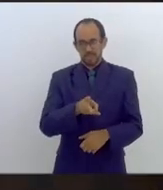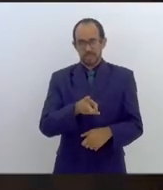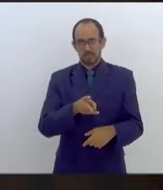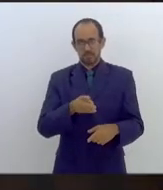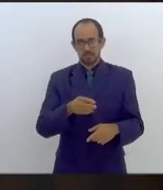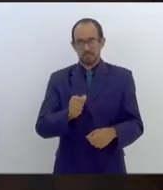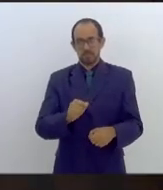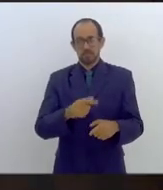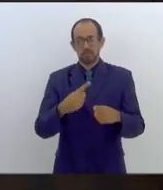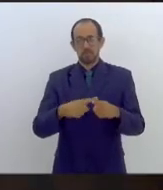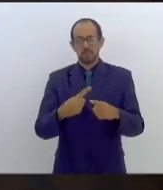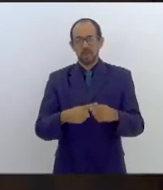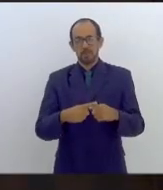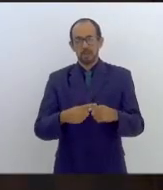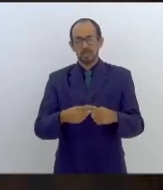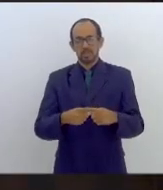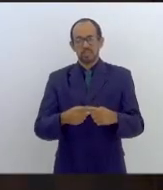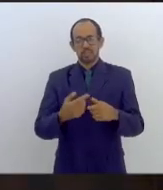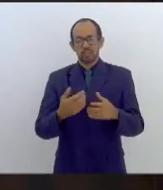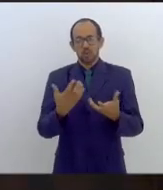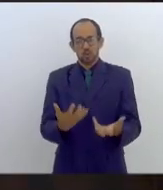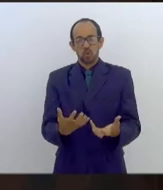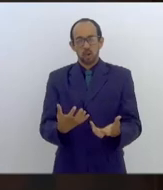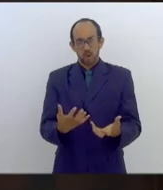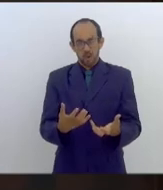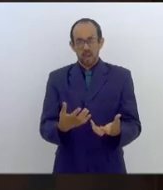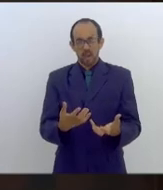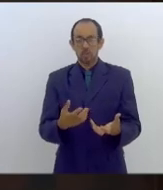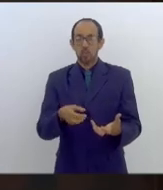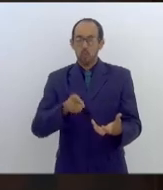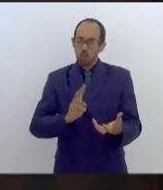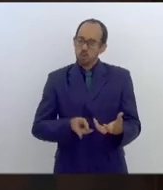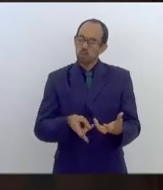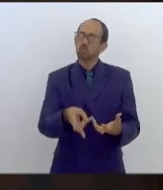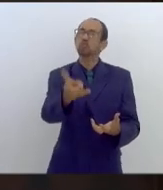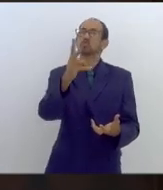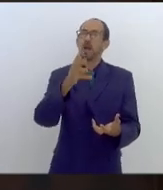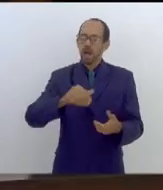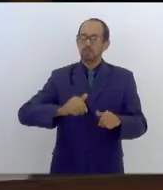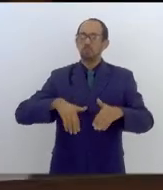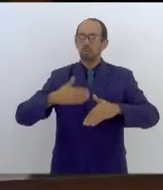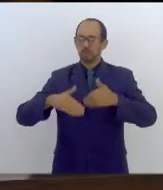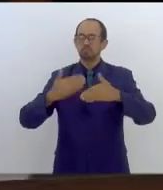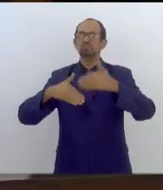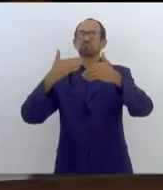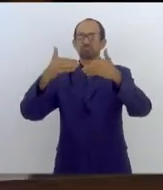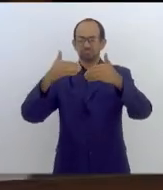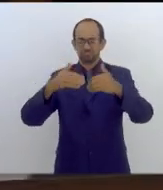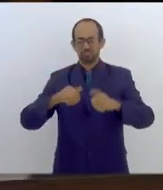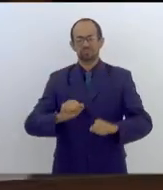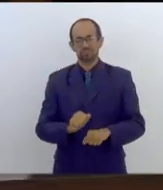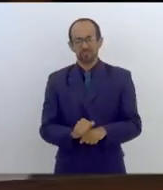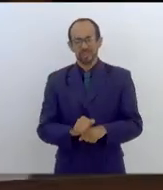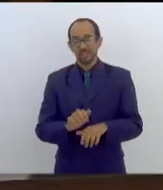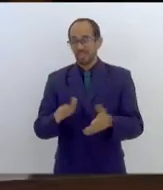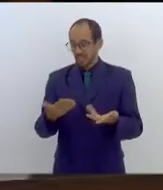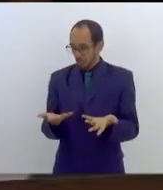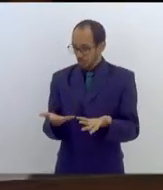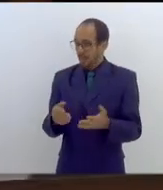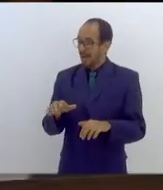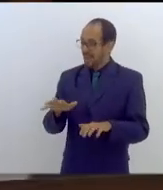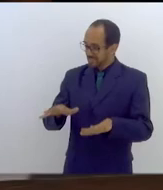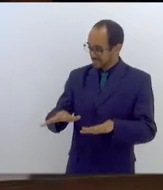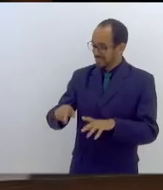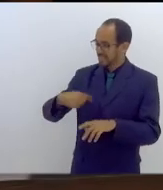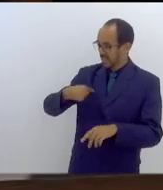que eles possamos seguir sempre juntos uma caminhada que se vislumbra pela frente então são essas senhor presidente as